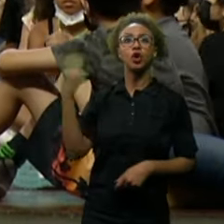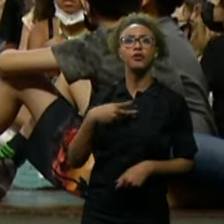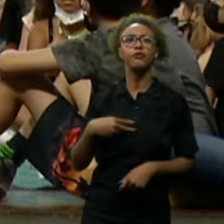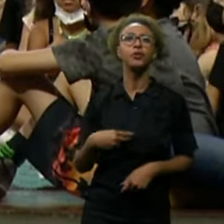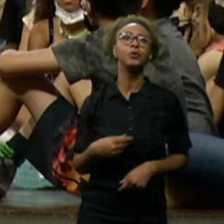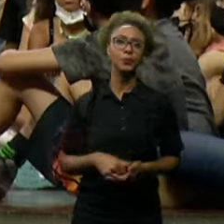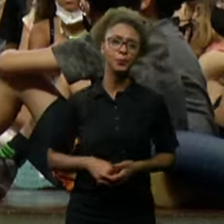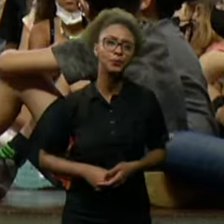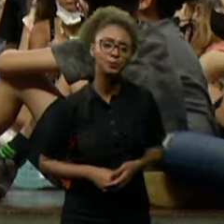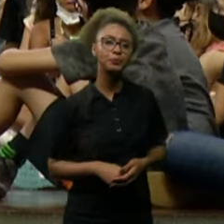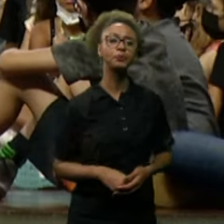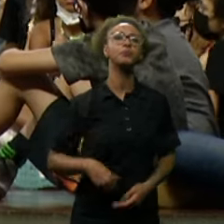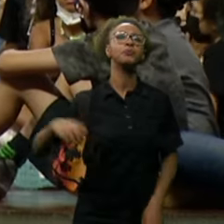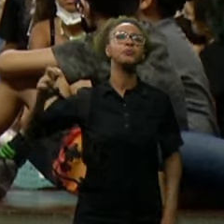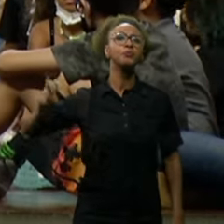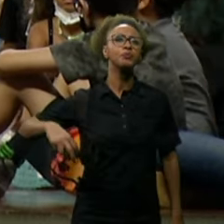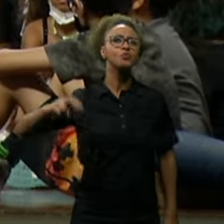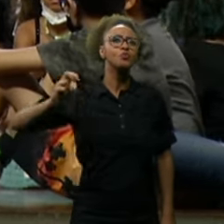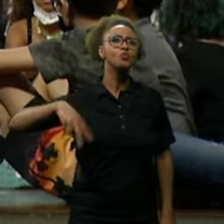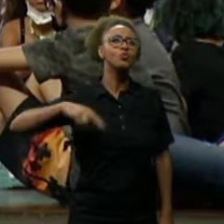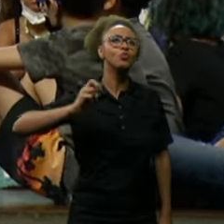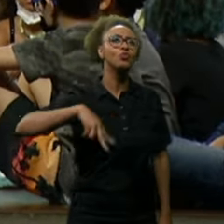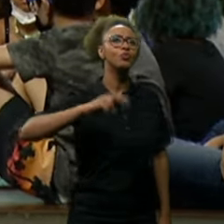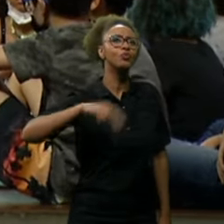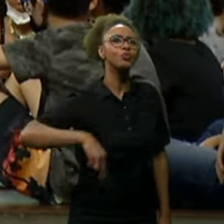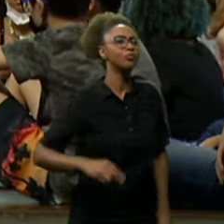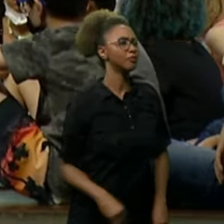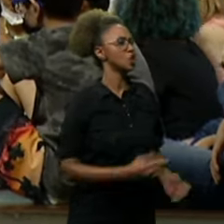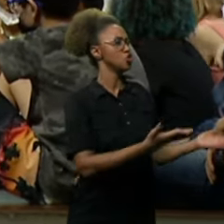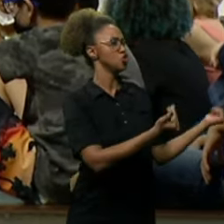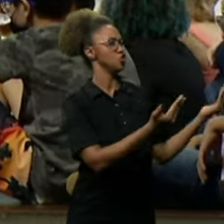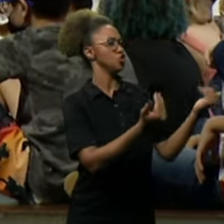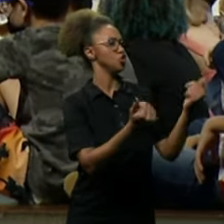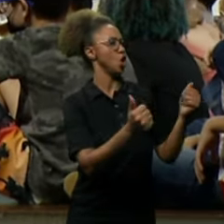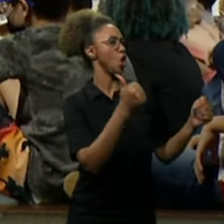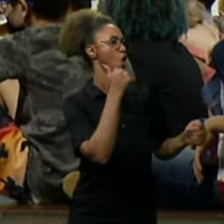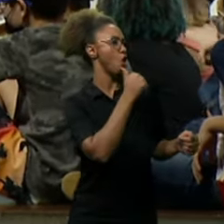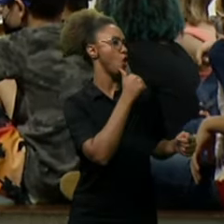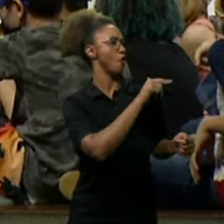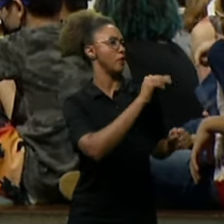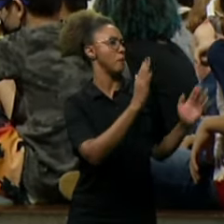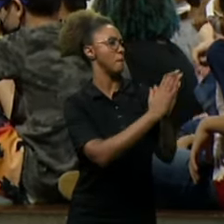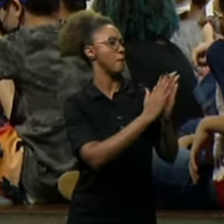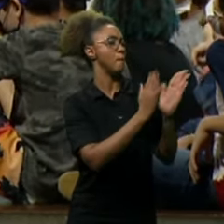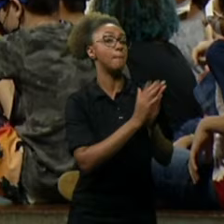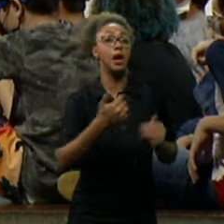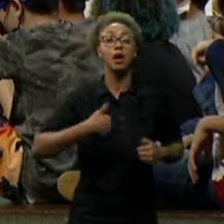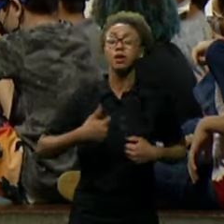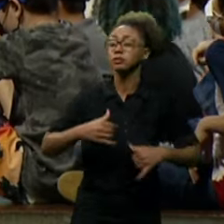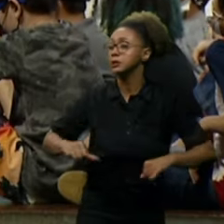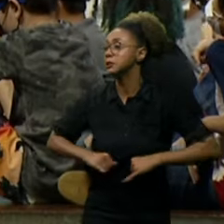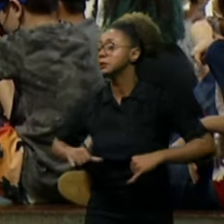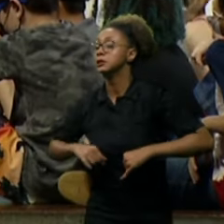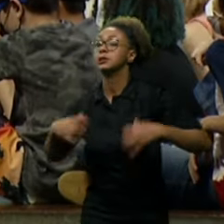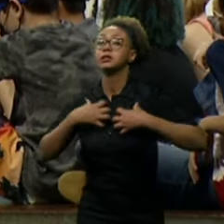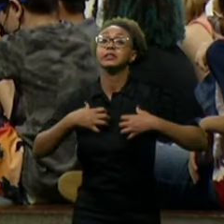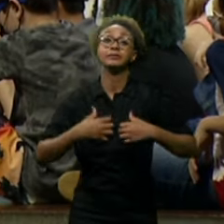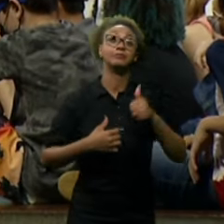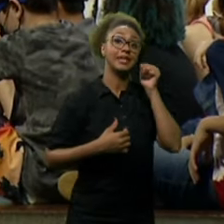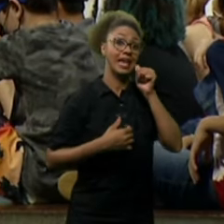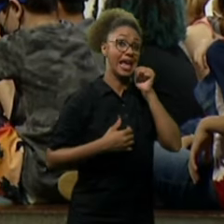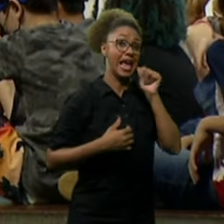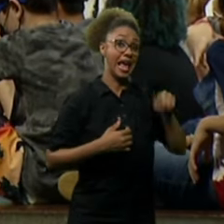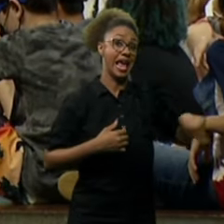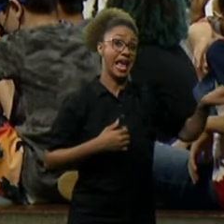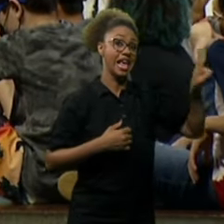minha direção três cadeiras após mim um monte de irmãs vamo um monte de jeito a oração eu não apelei essa é uma beleza Ela disse-me assim